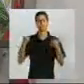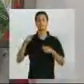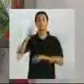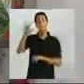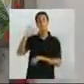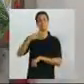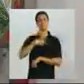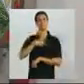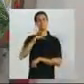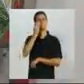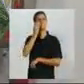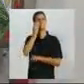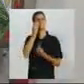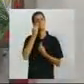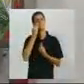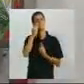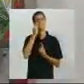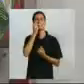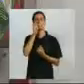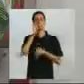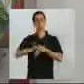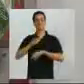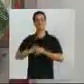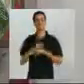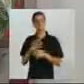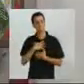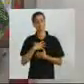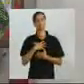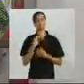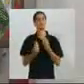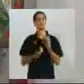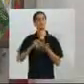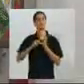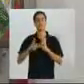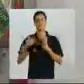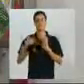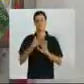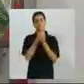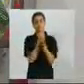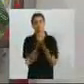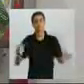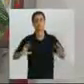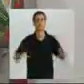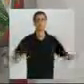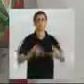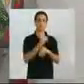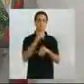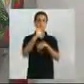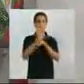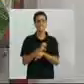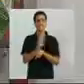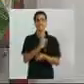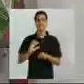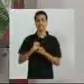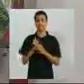pele o quanto é difícil gerir o pouco recurso que tem e levar saúde a todo esse grande estado, belo estado que é o nosso estado de Santa